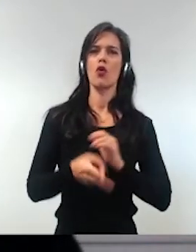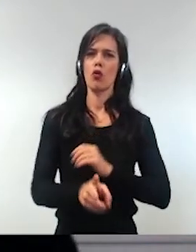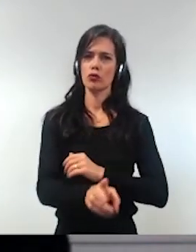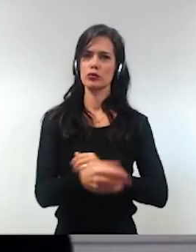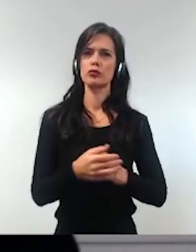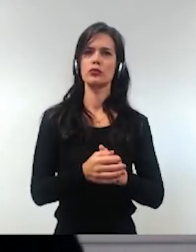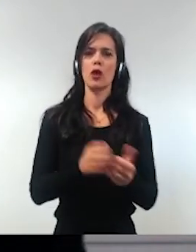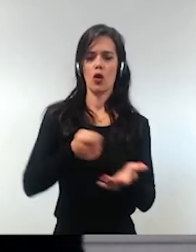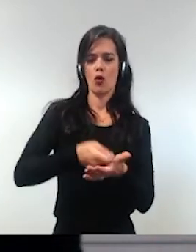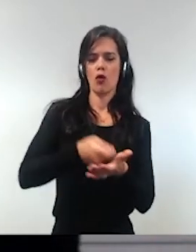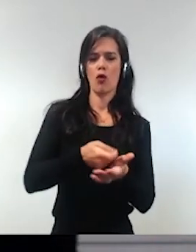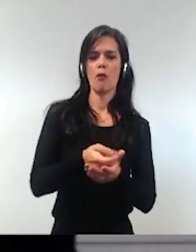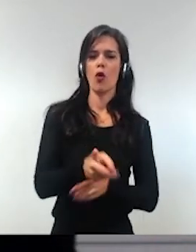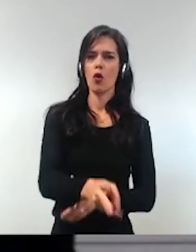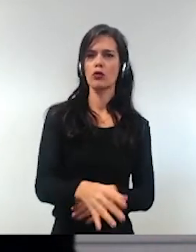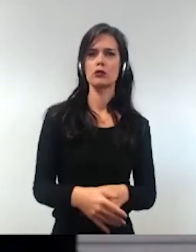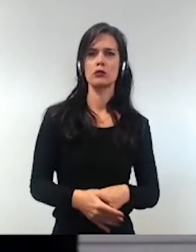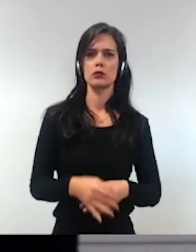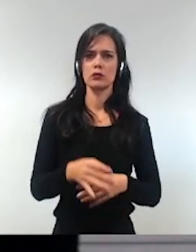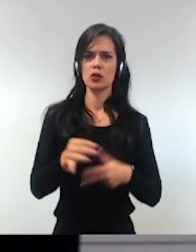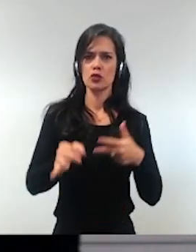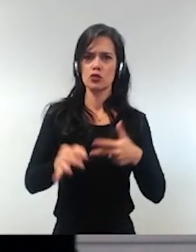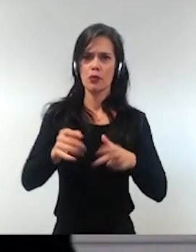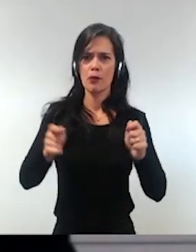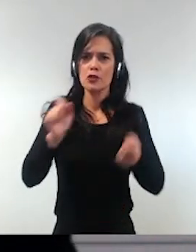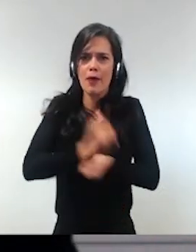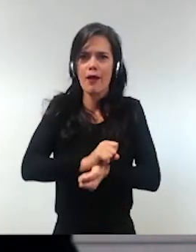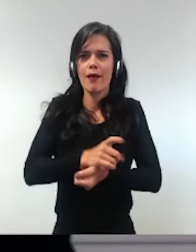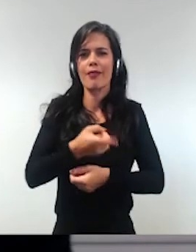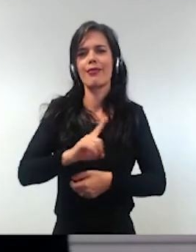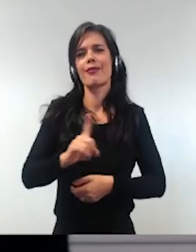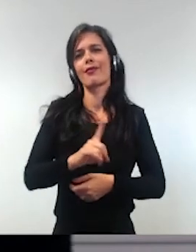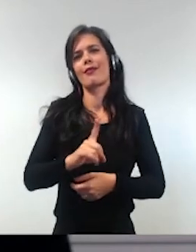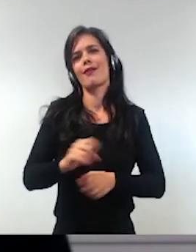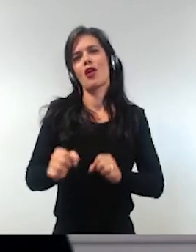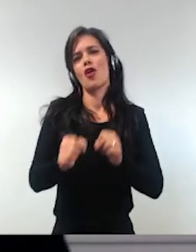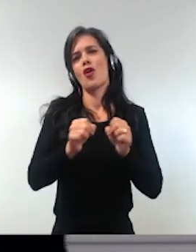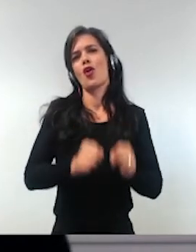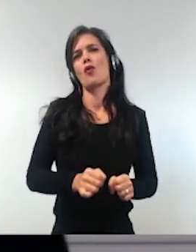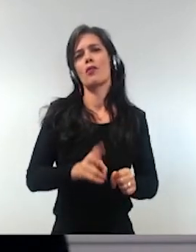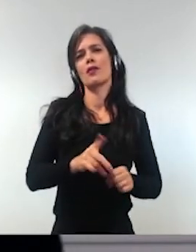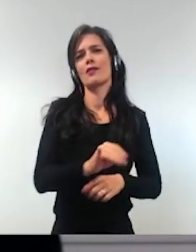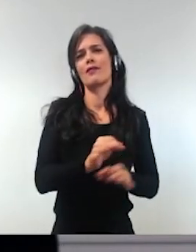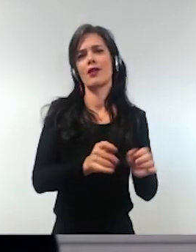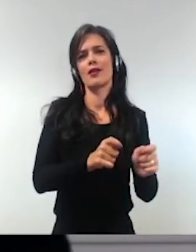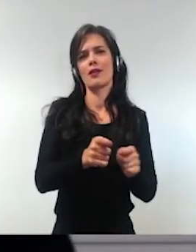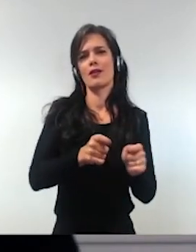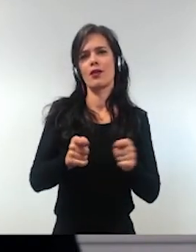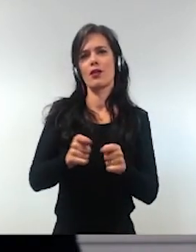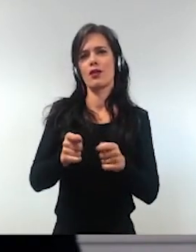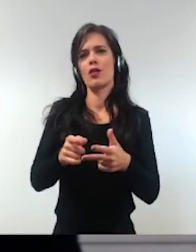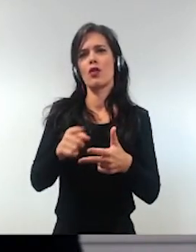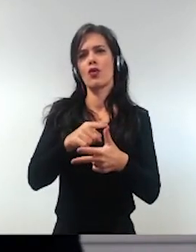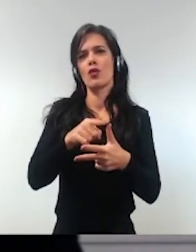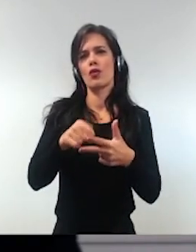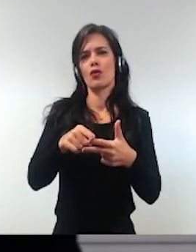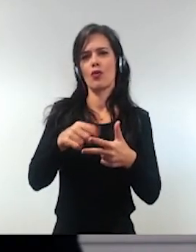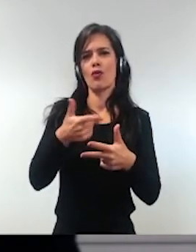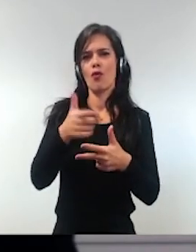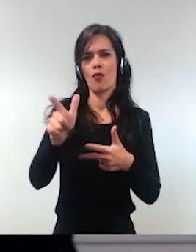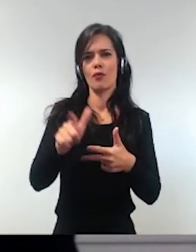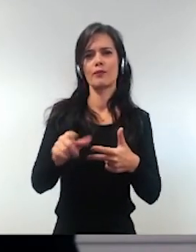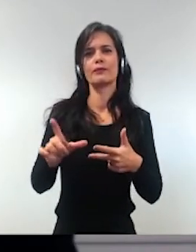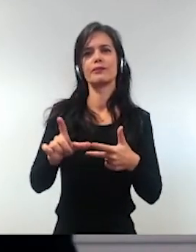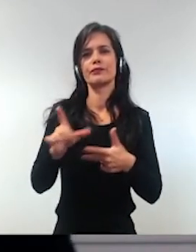e o judiciário não pode parar. O judiciário é o grande poder, é o poder que modera, inclusive, os 2 outros poderes.